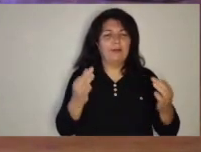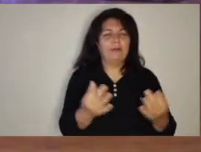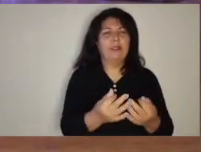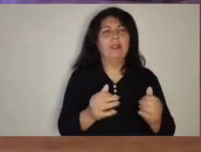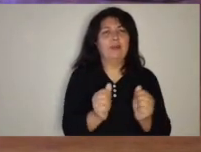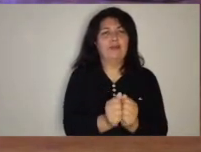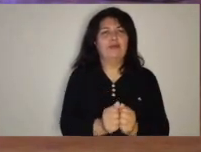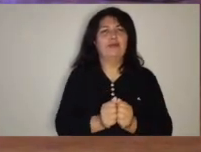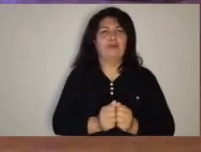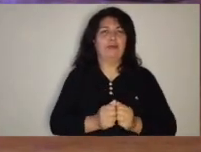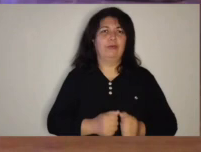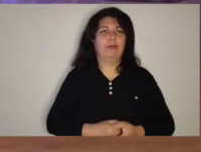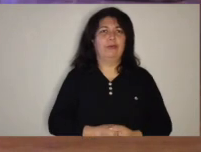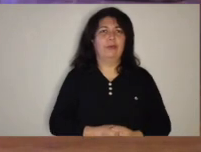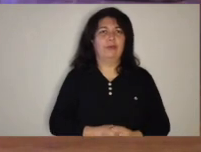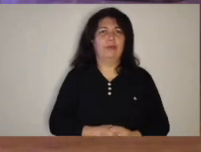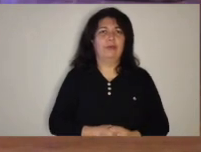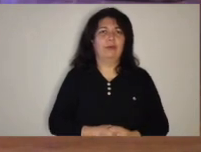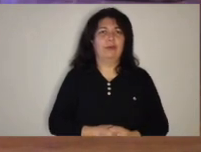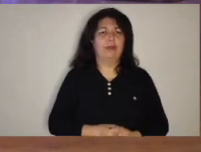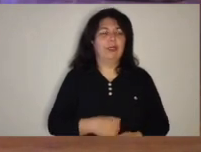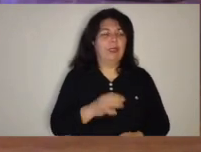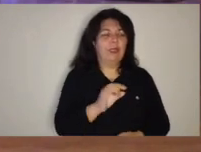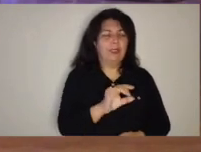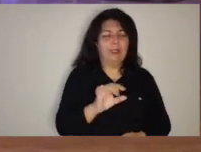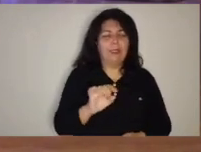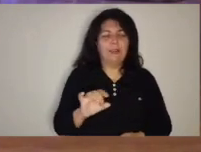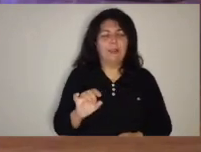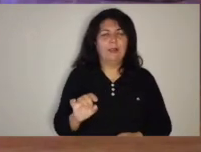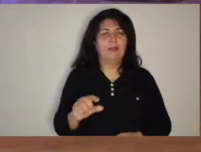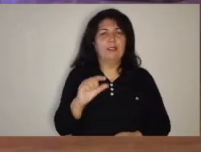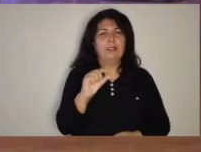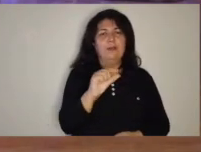lá, faz uma coisa diferente e chama eles para participar junto.